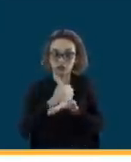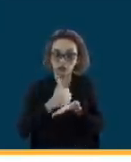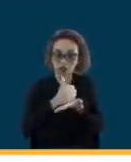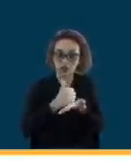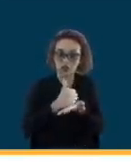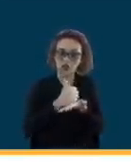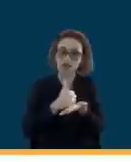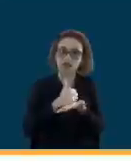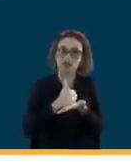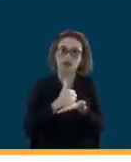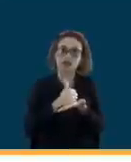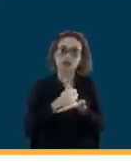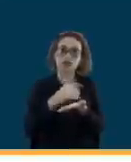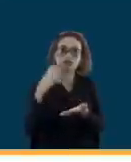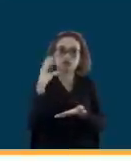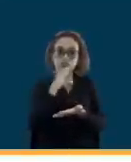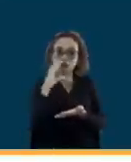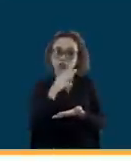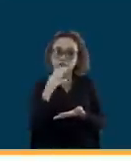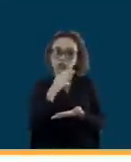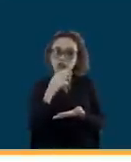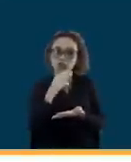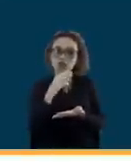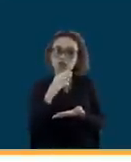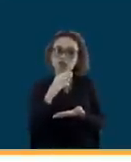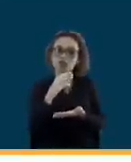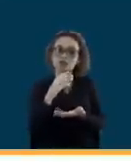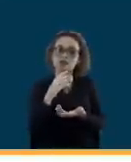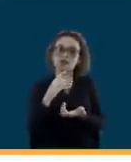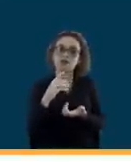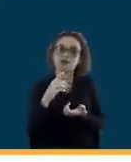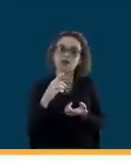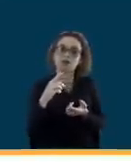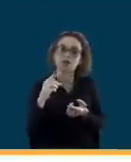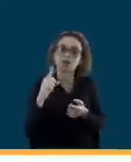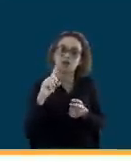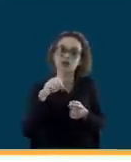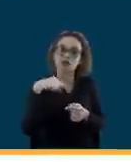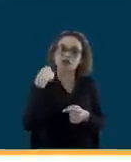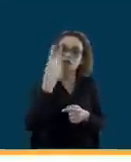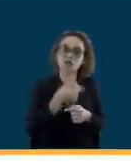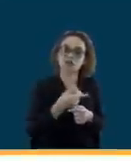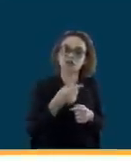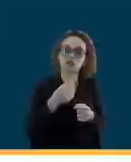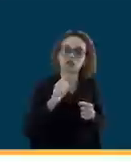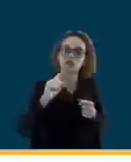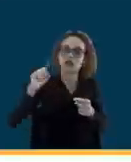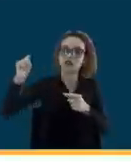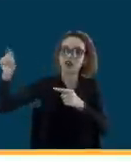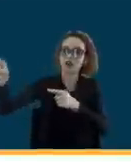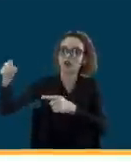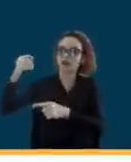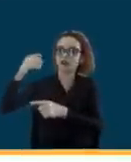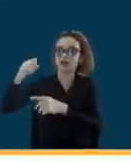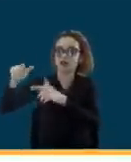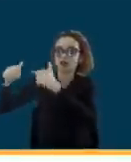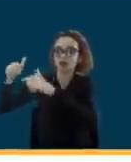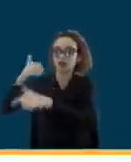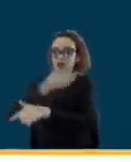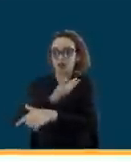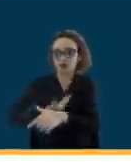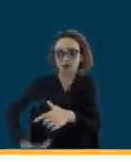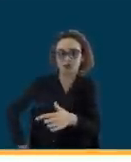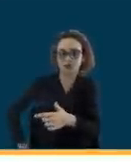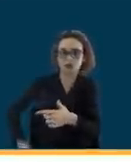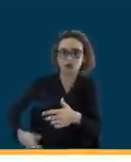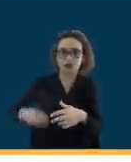básica emergencial, e daí é duro a gente ver depois, vai lá para funcionário público, militar, gente que não tem a